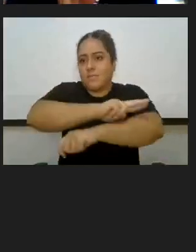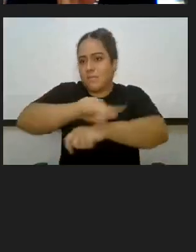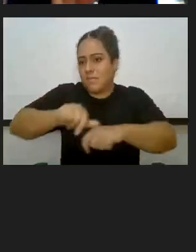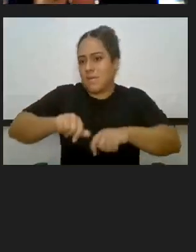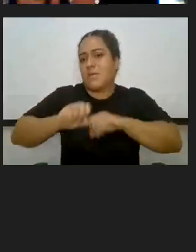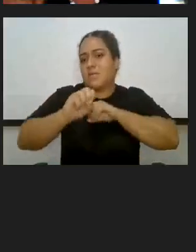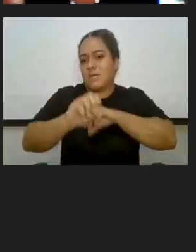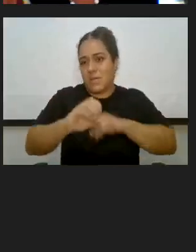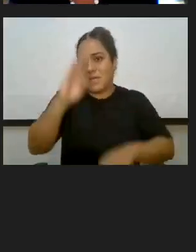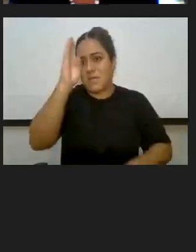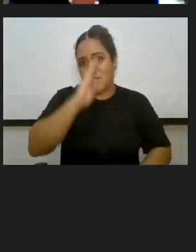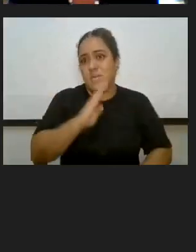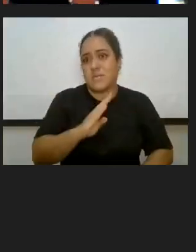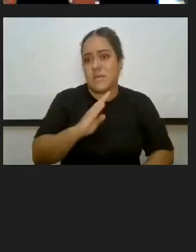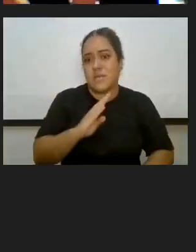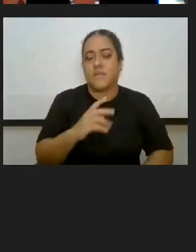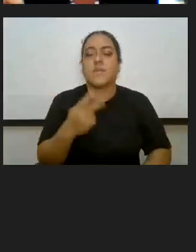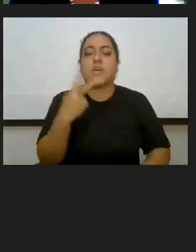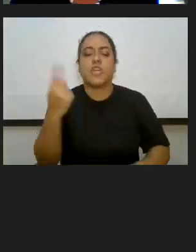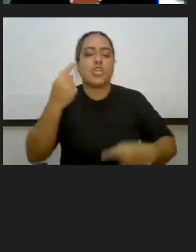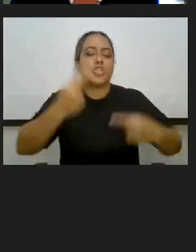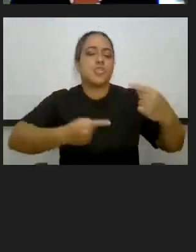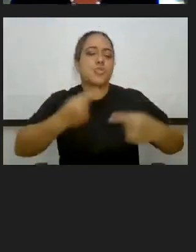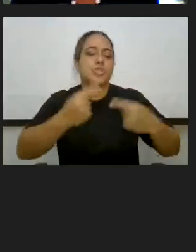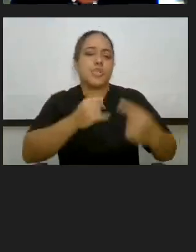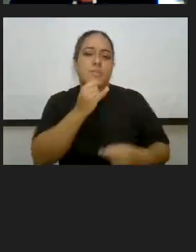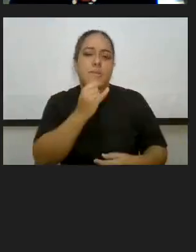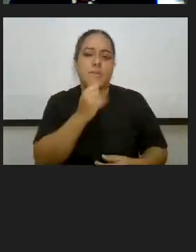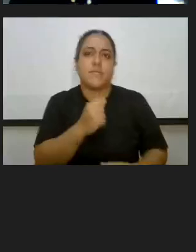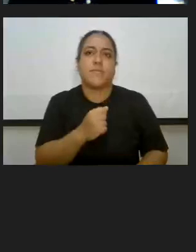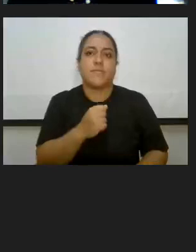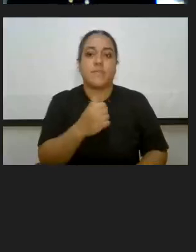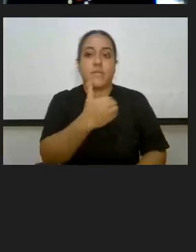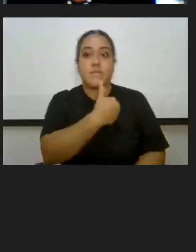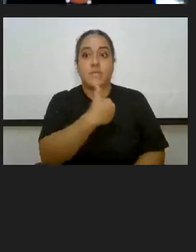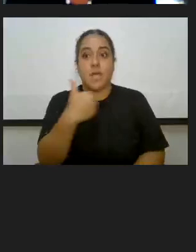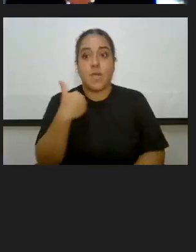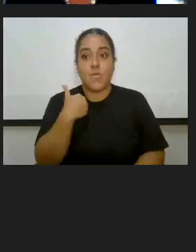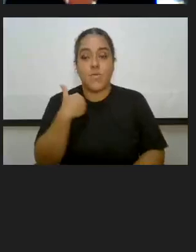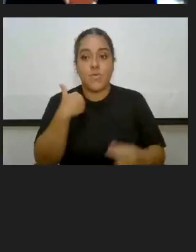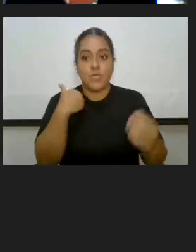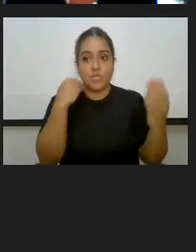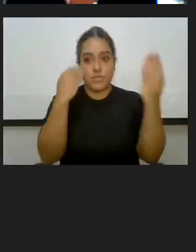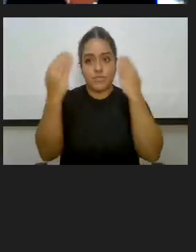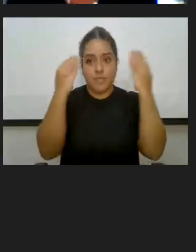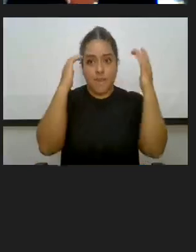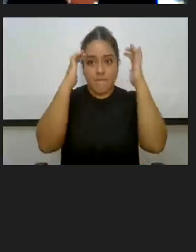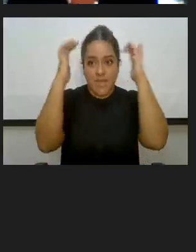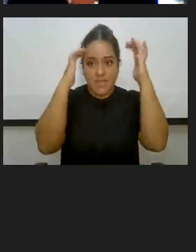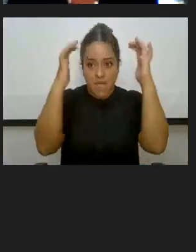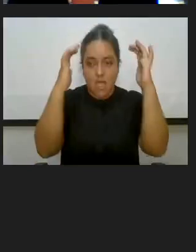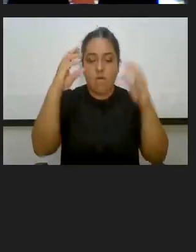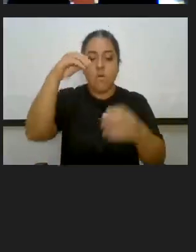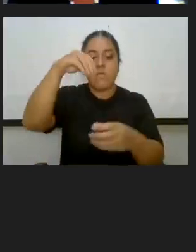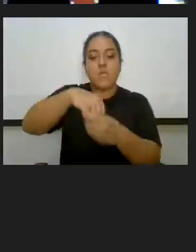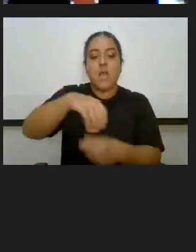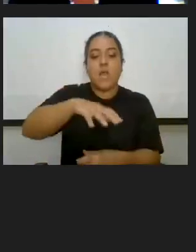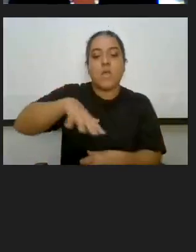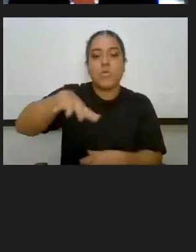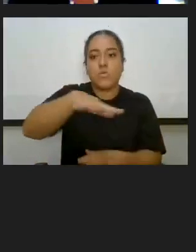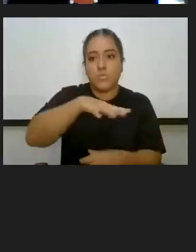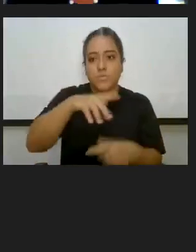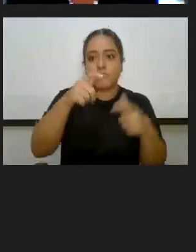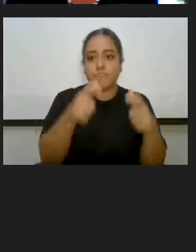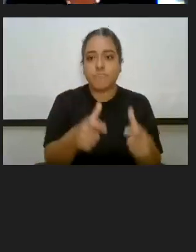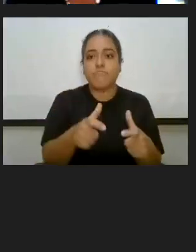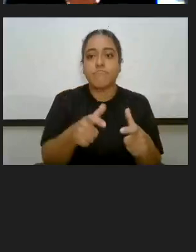falando, discutindo, por exemplo, saúde mental a partir de um espaço que não